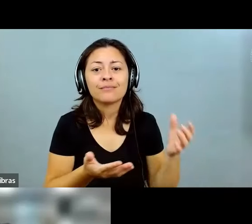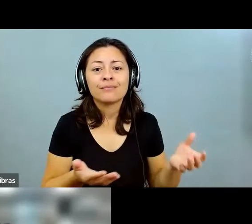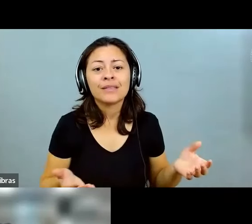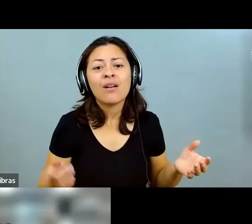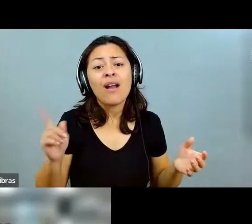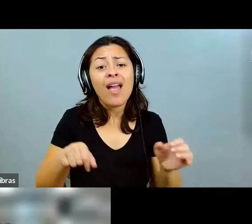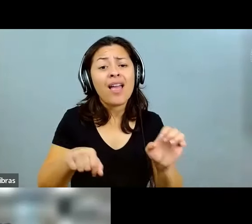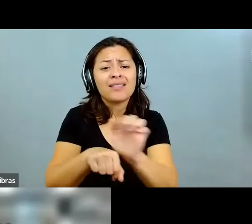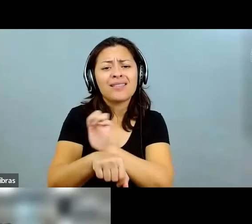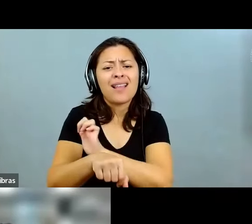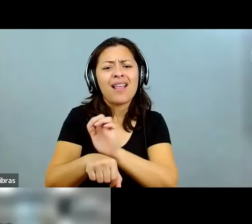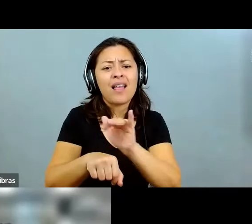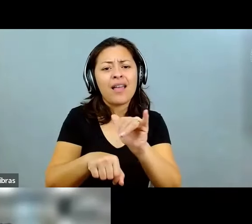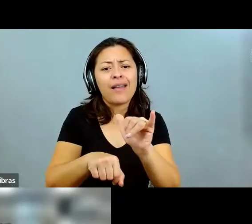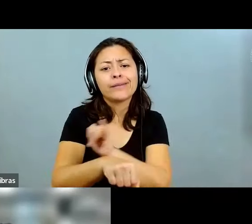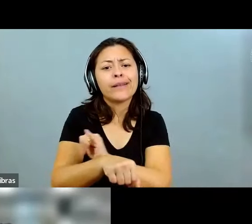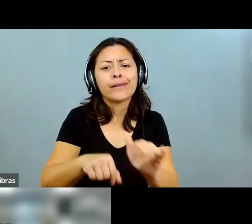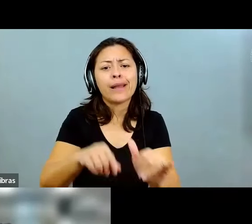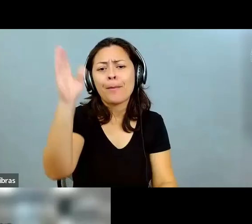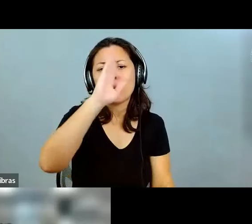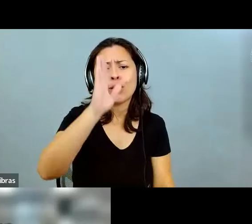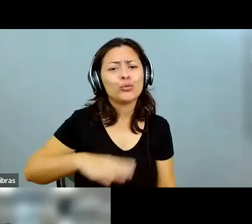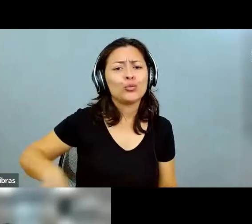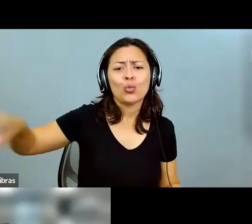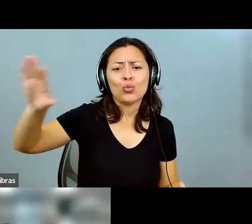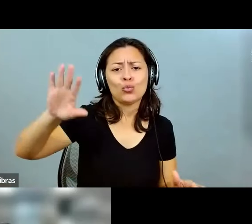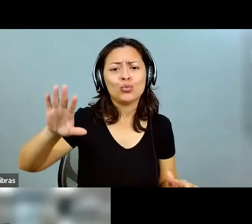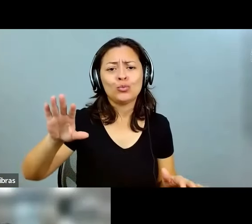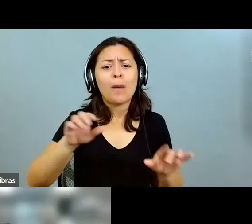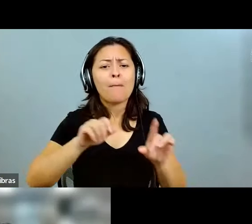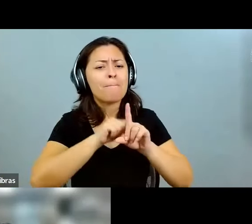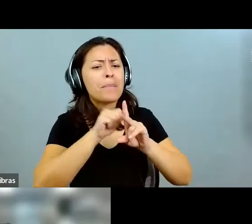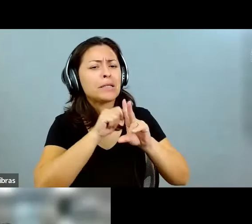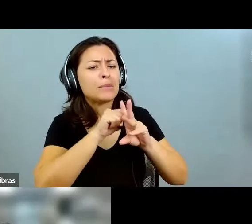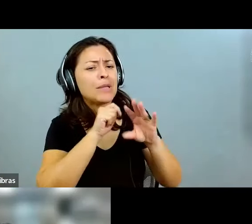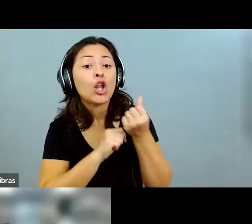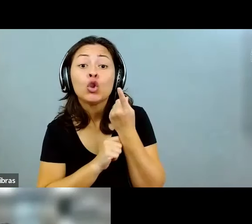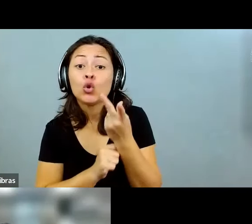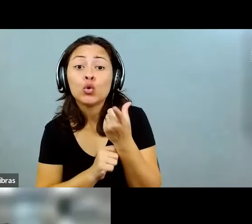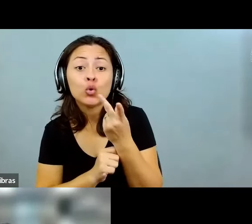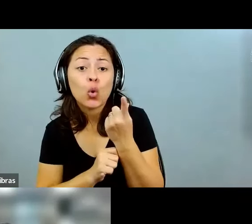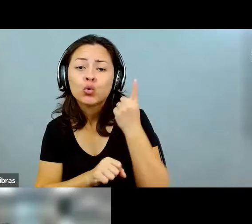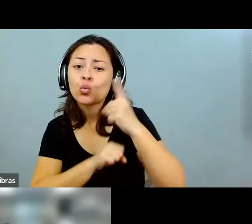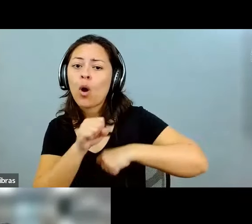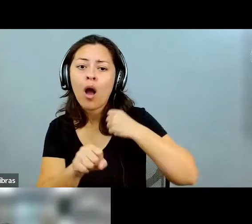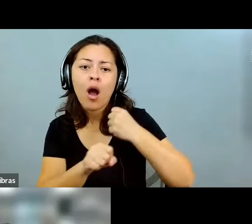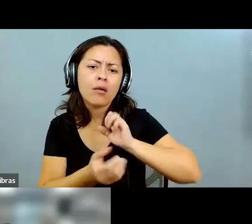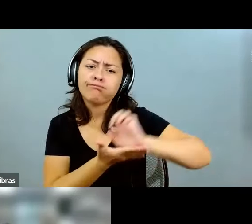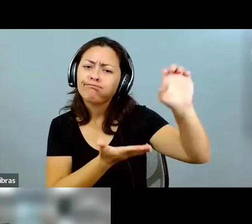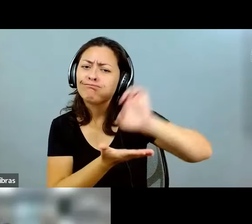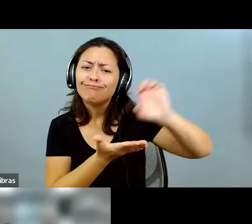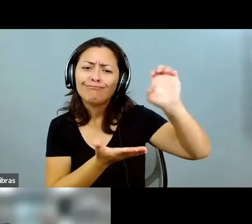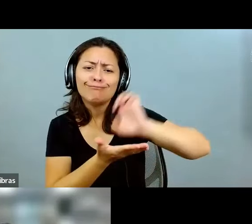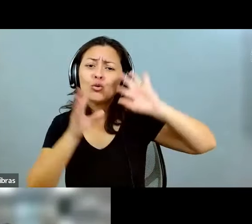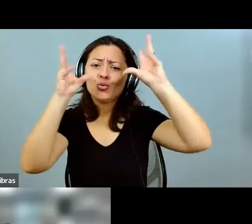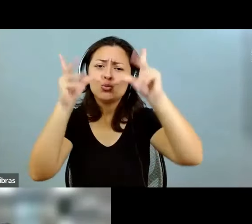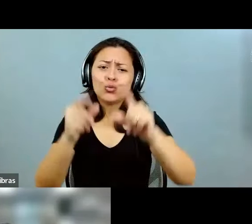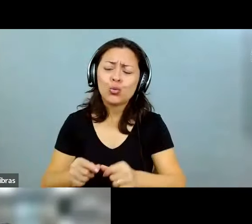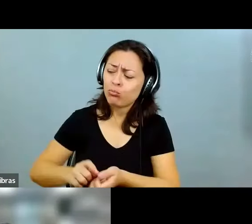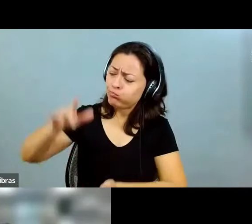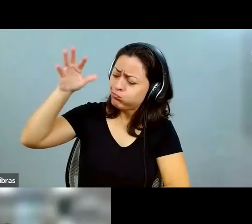Brasil nós vamos expedir algodão 12 mes do ano então se pegar o nosso volume de produção dá praticamente para dividir por 12